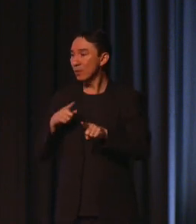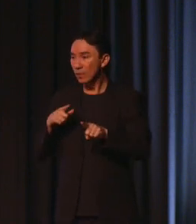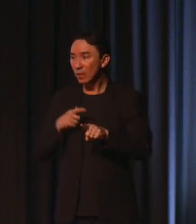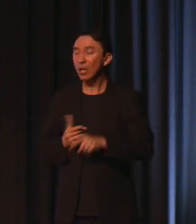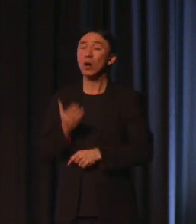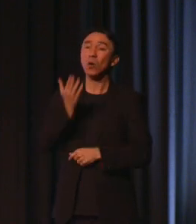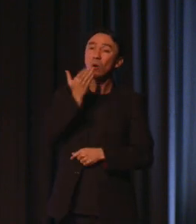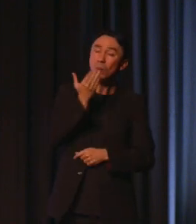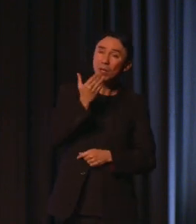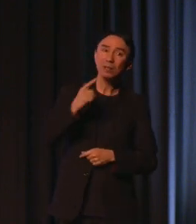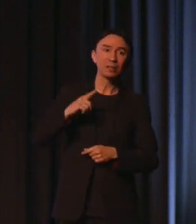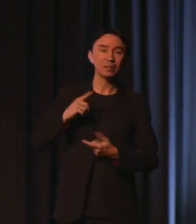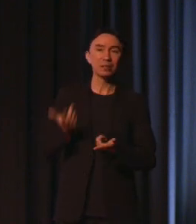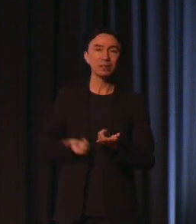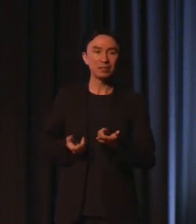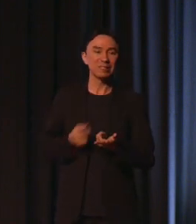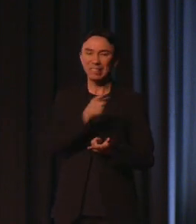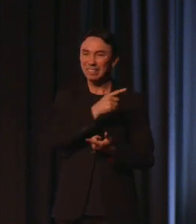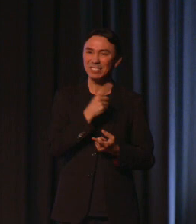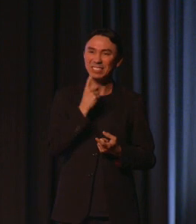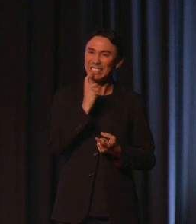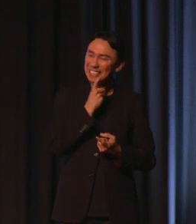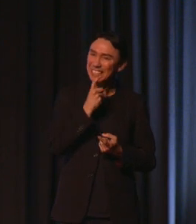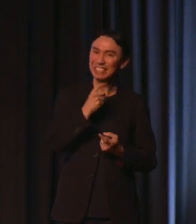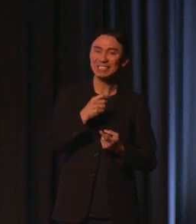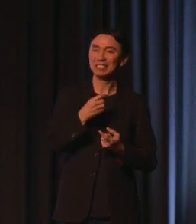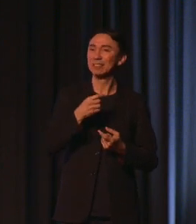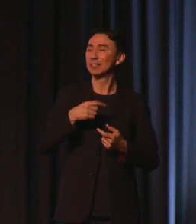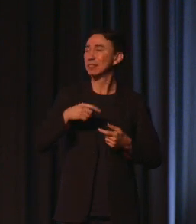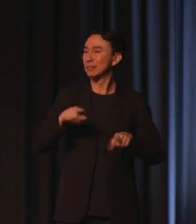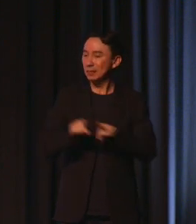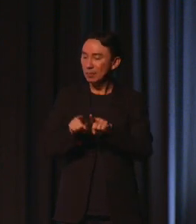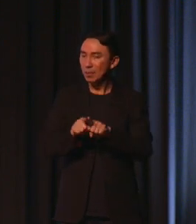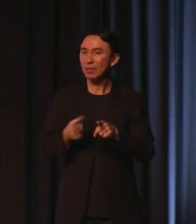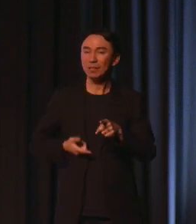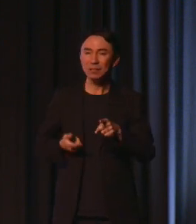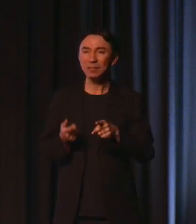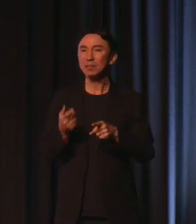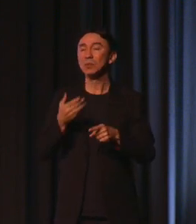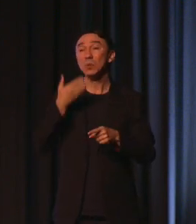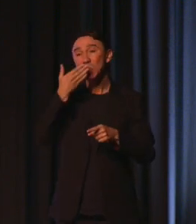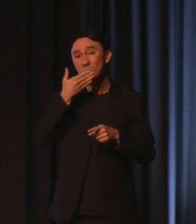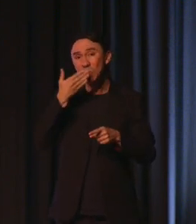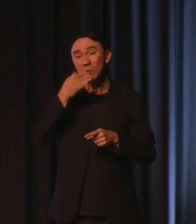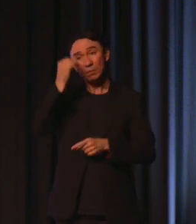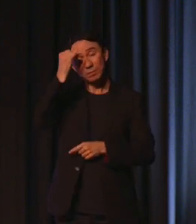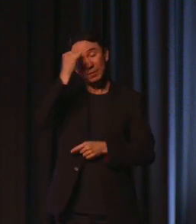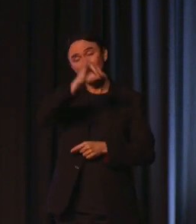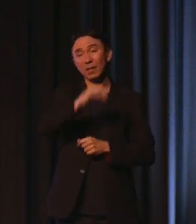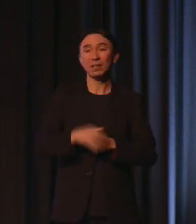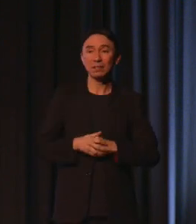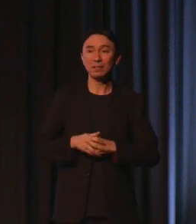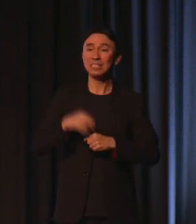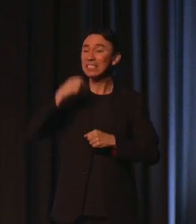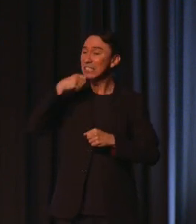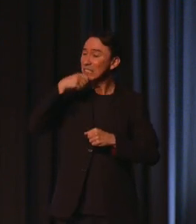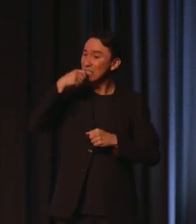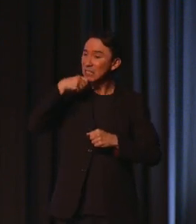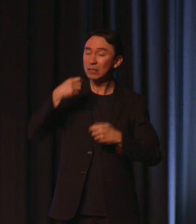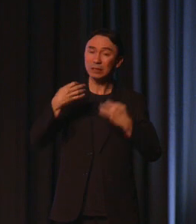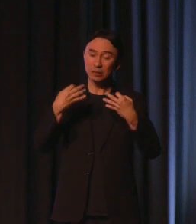cariogênica, colocar a questão de não usar açúcar na mamadeira, como escovar o dente